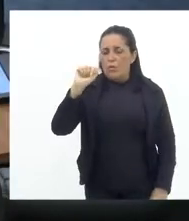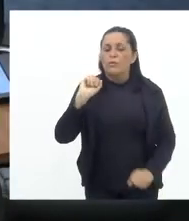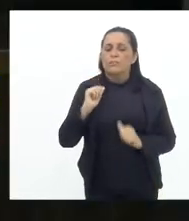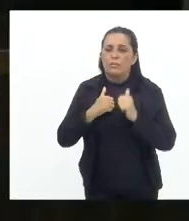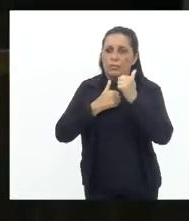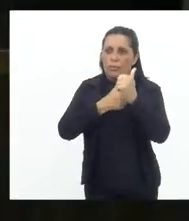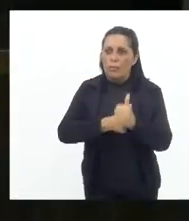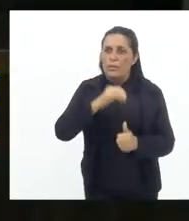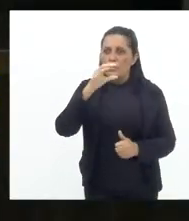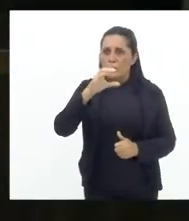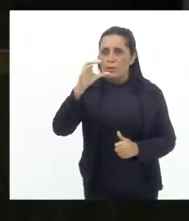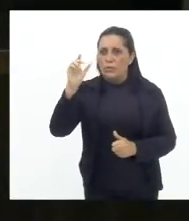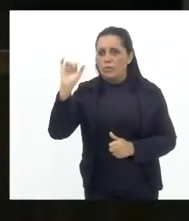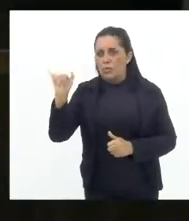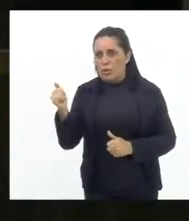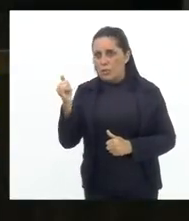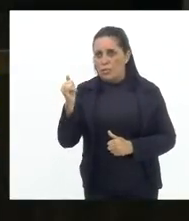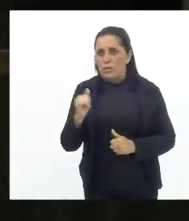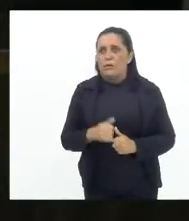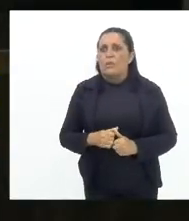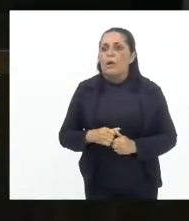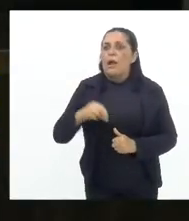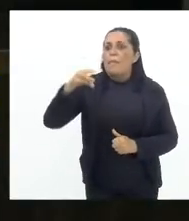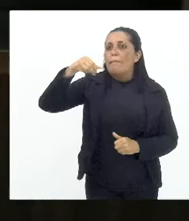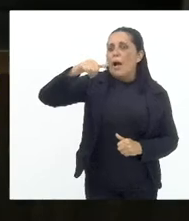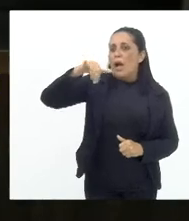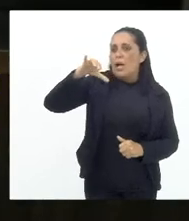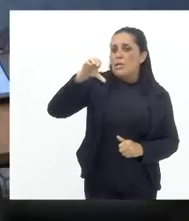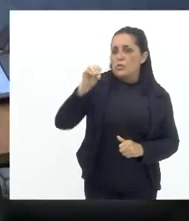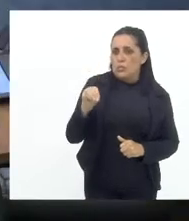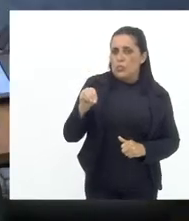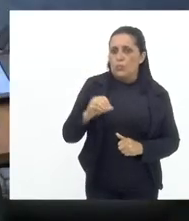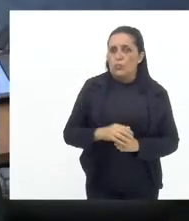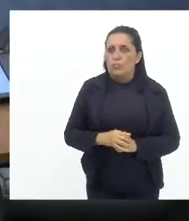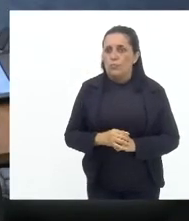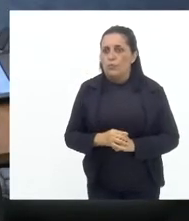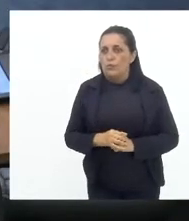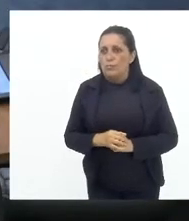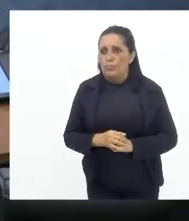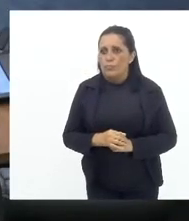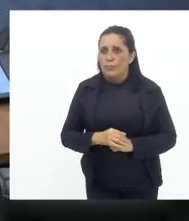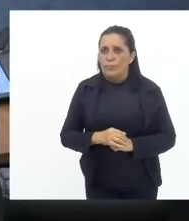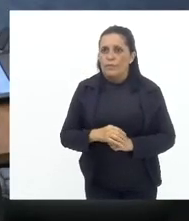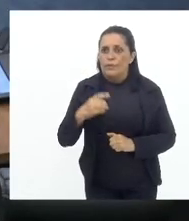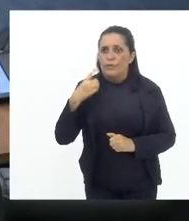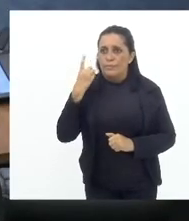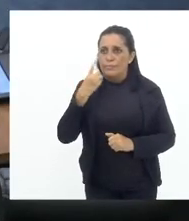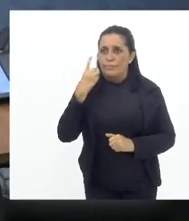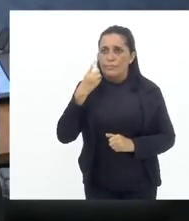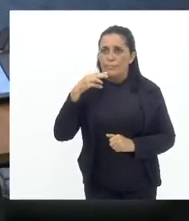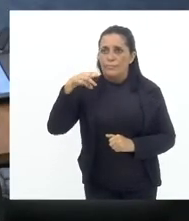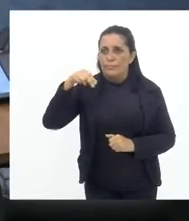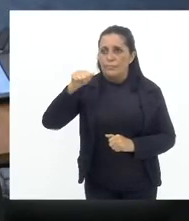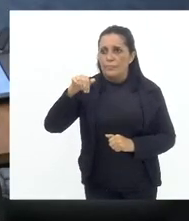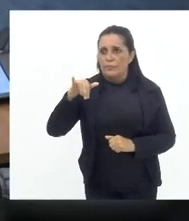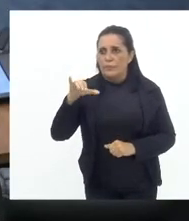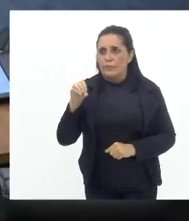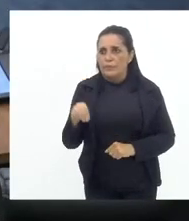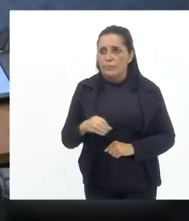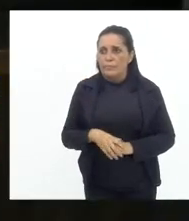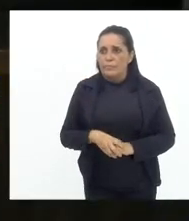presidente pela comissão de orçamento que tá do Márcio canela o resultado Márcio canela